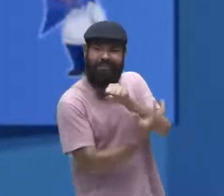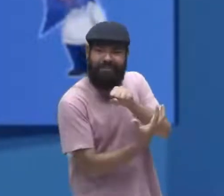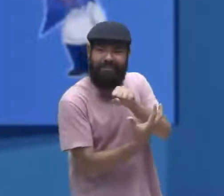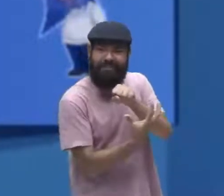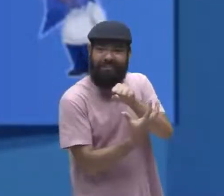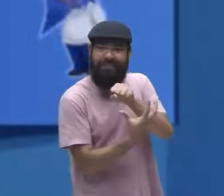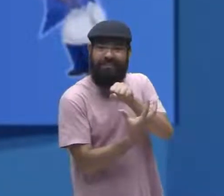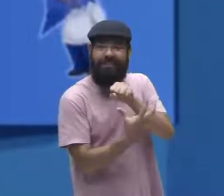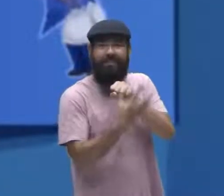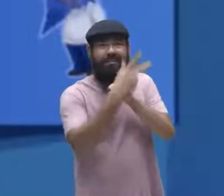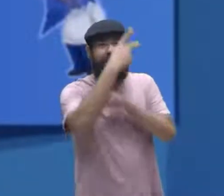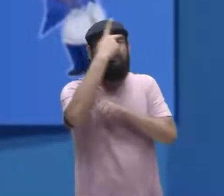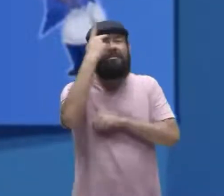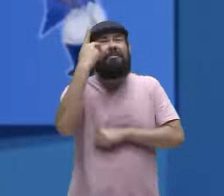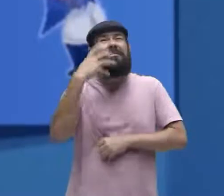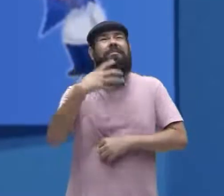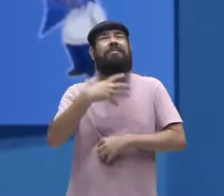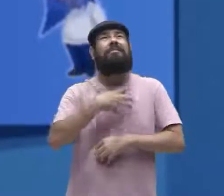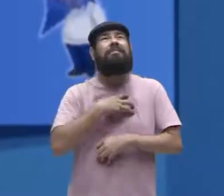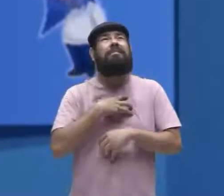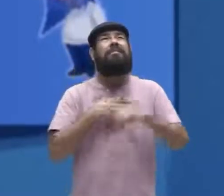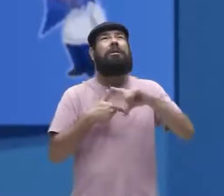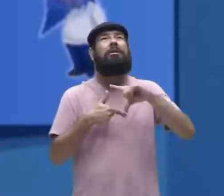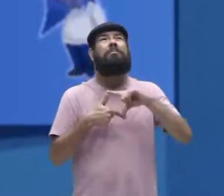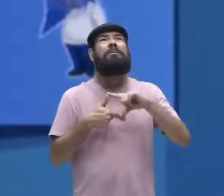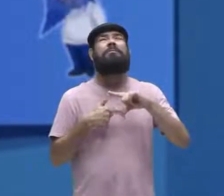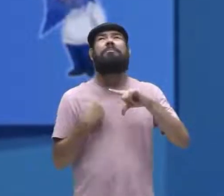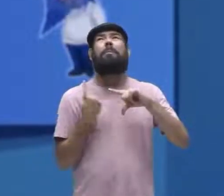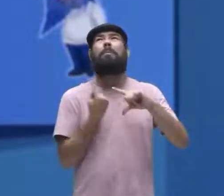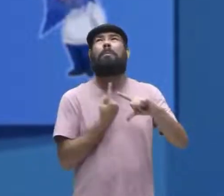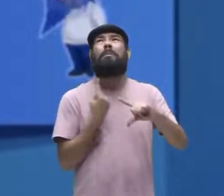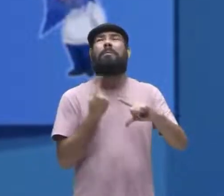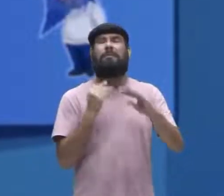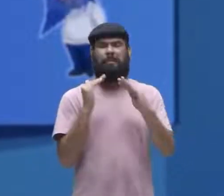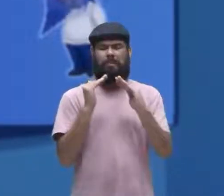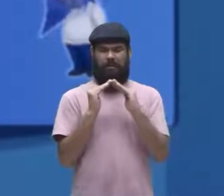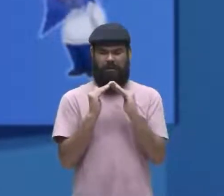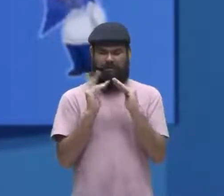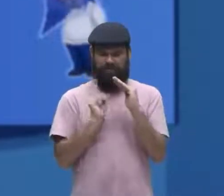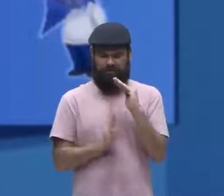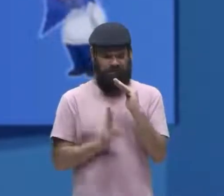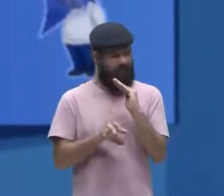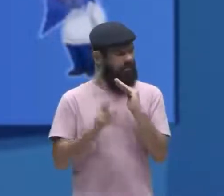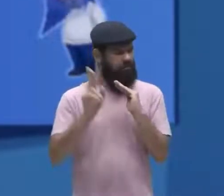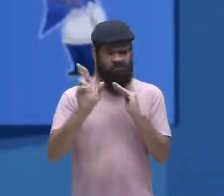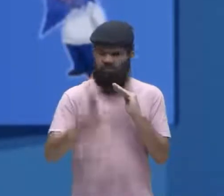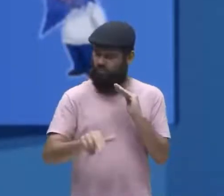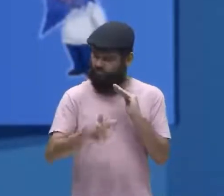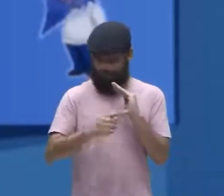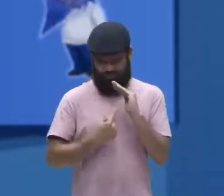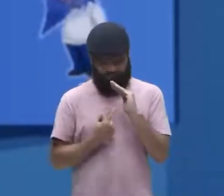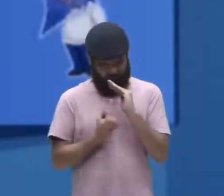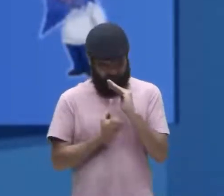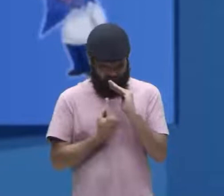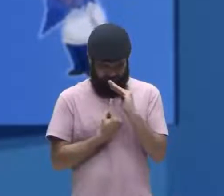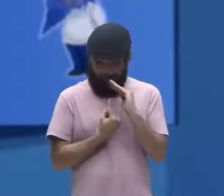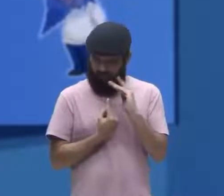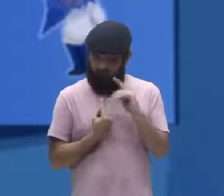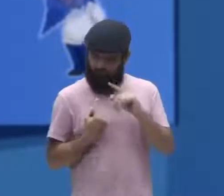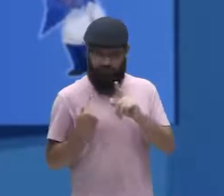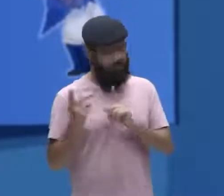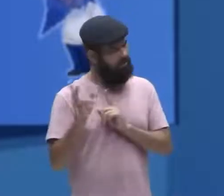ficaram pensando que estavam mesmo em isolamento social. E nunca estivemos em isolamento social, né? A gente foi